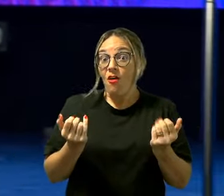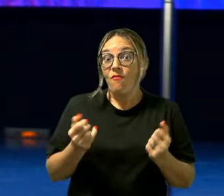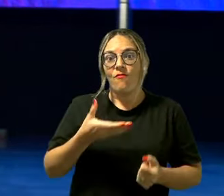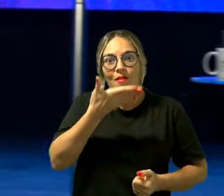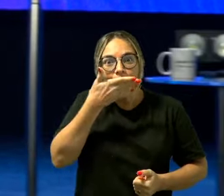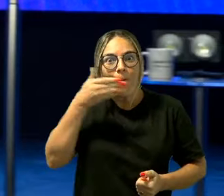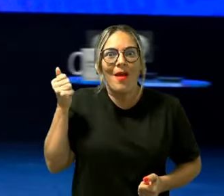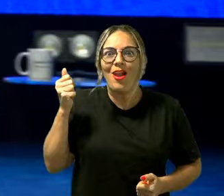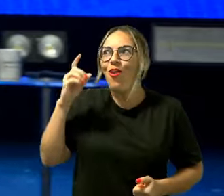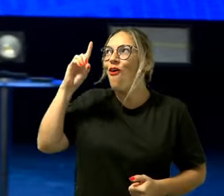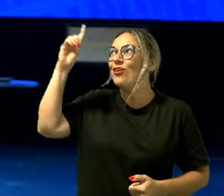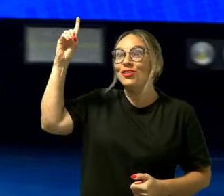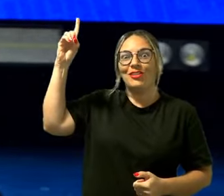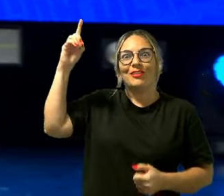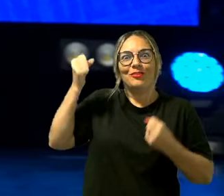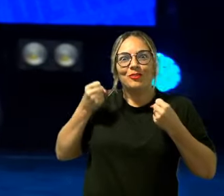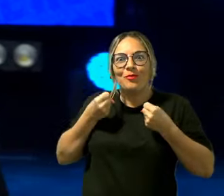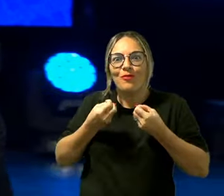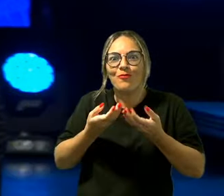expansão.